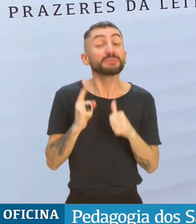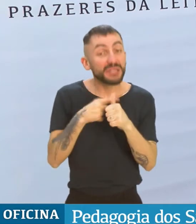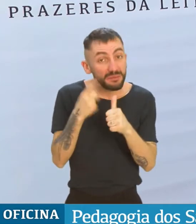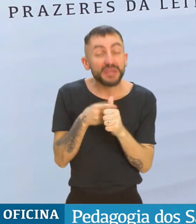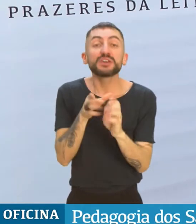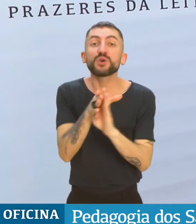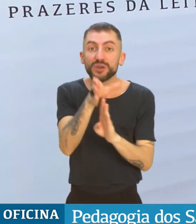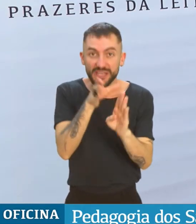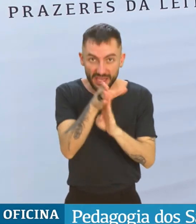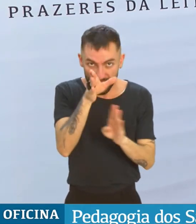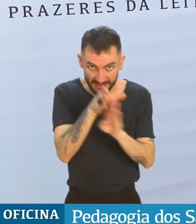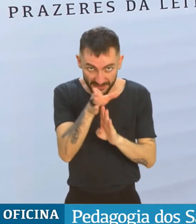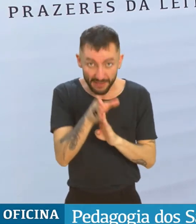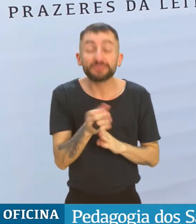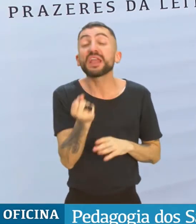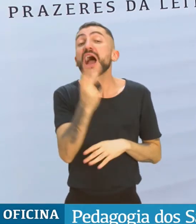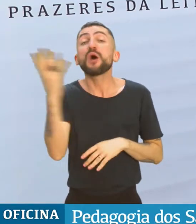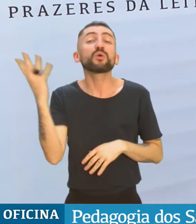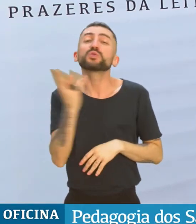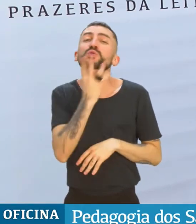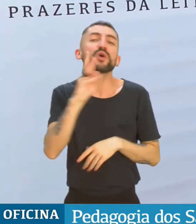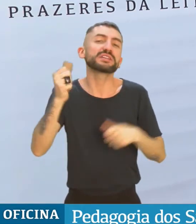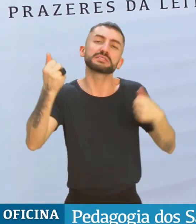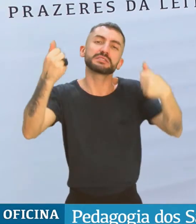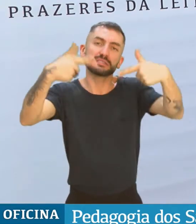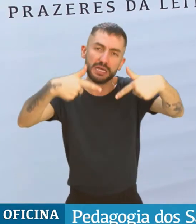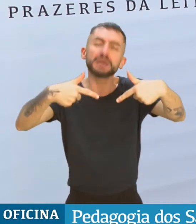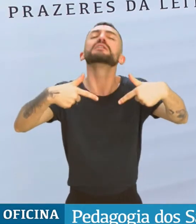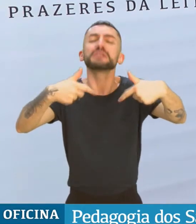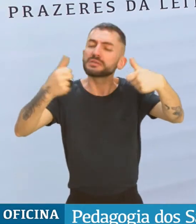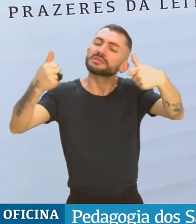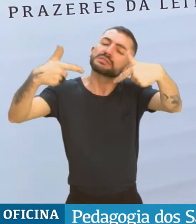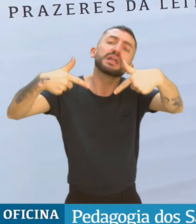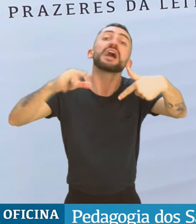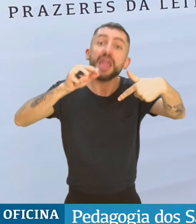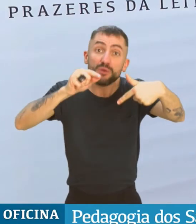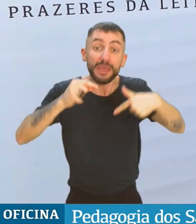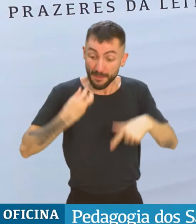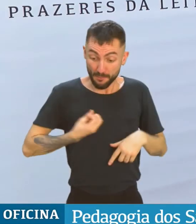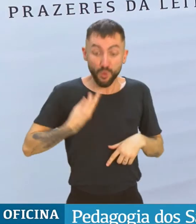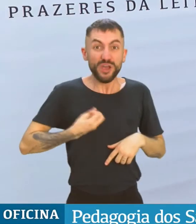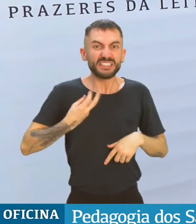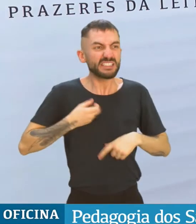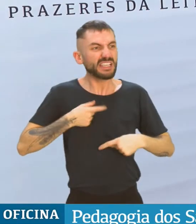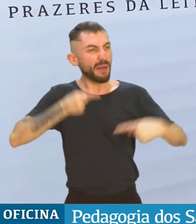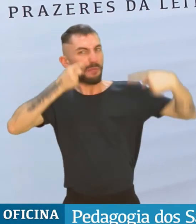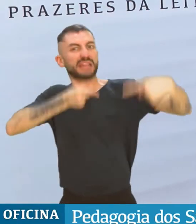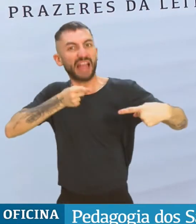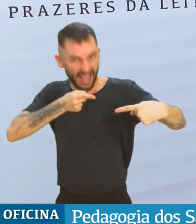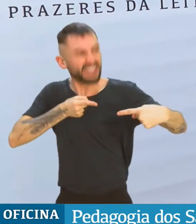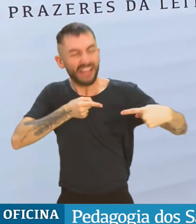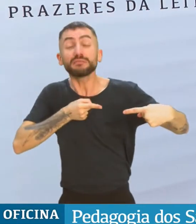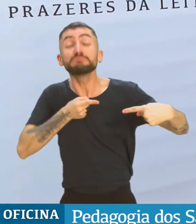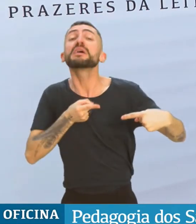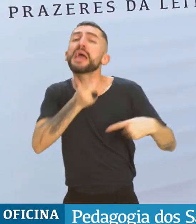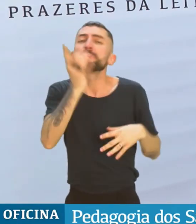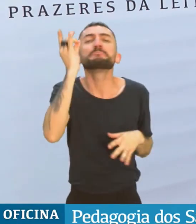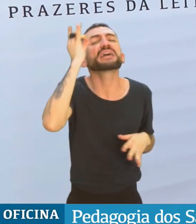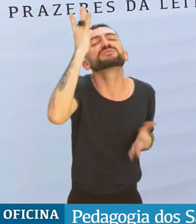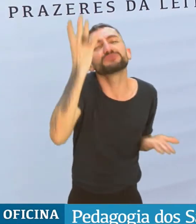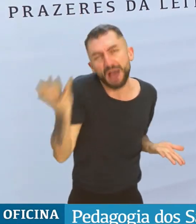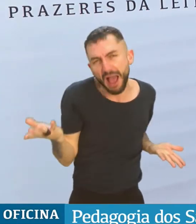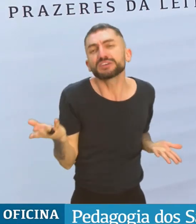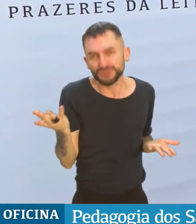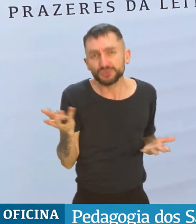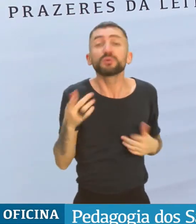orientações. No Islã, para quem não conhece o Islã, pode pesquisar também, que são as batalhas de poesia. Isso já é um pouco mais facilitado, porque o